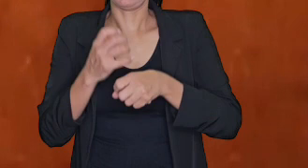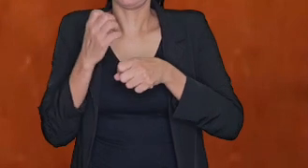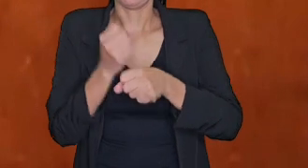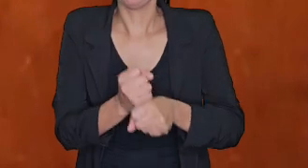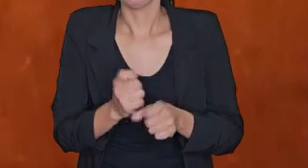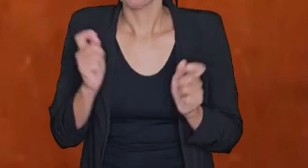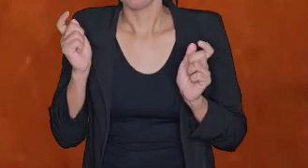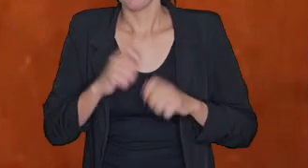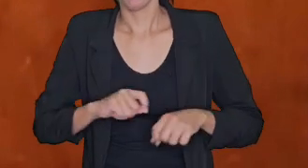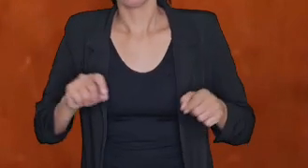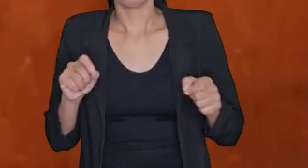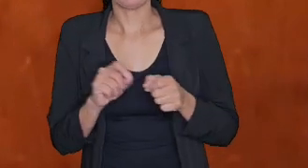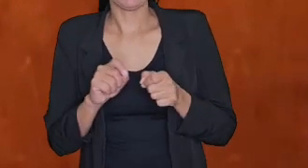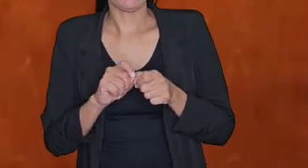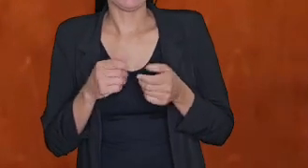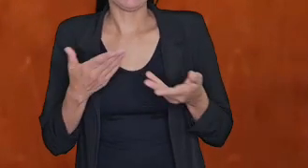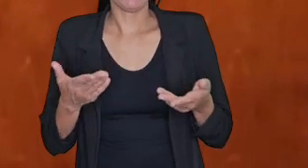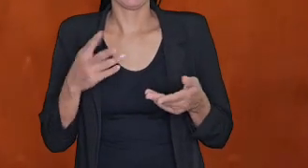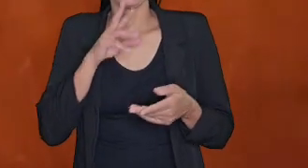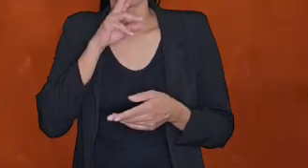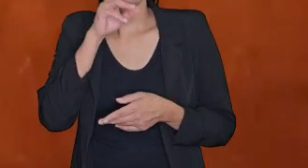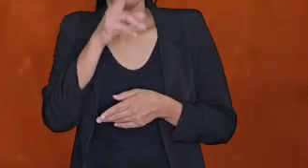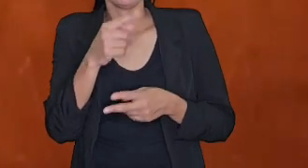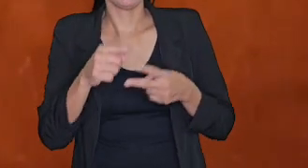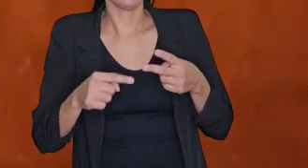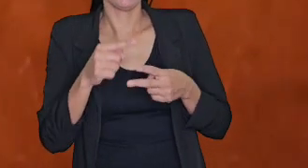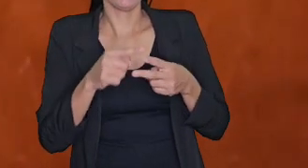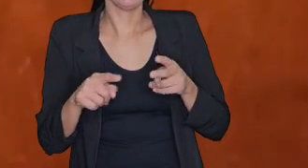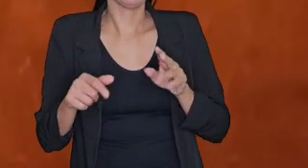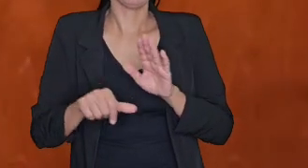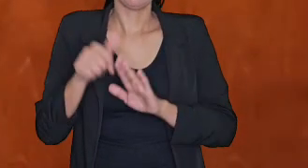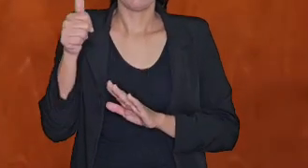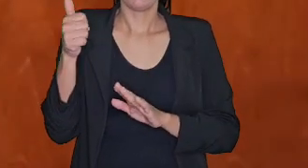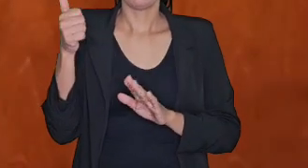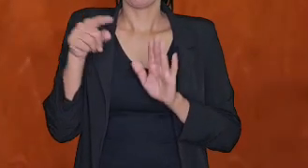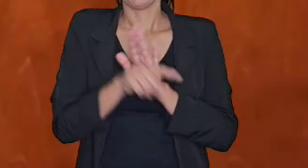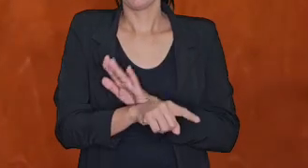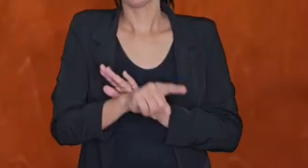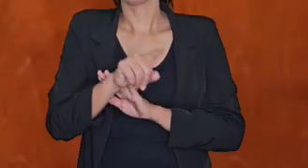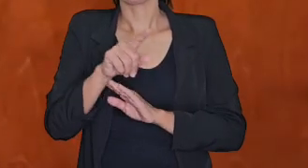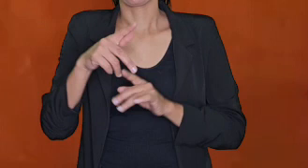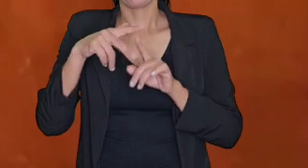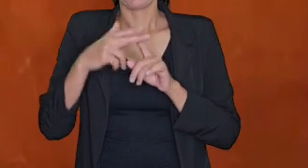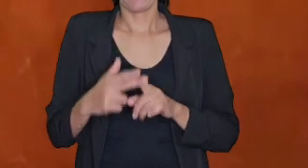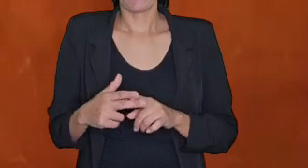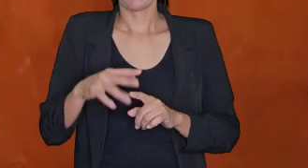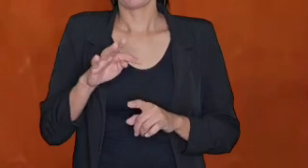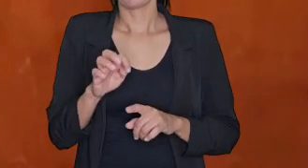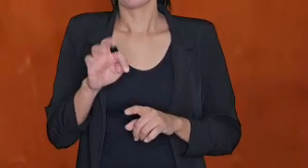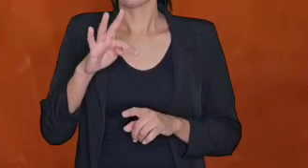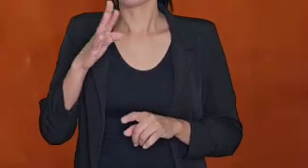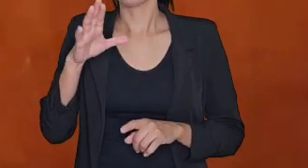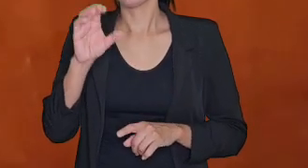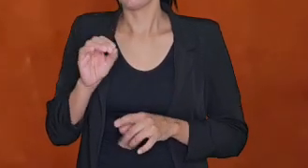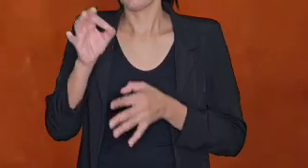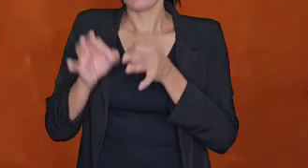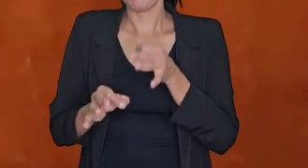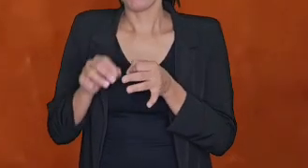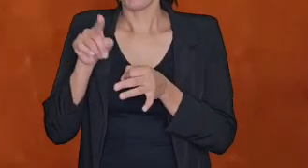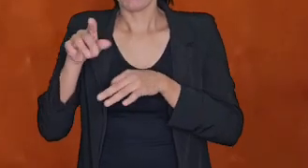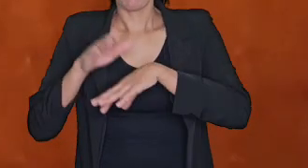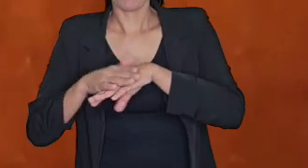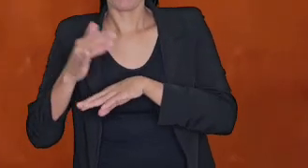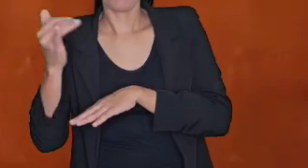que A base de cálculo acho que a gente pode até fazer esse ping-pong e eu vou responder essas duas primeiras perguntas.